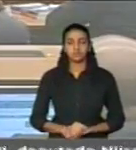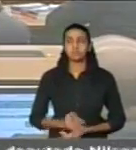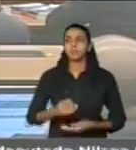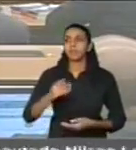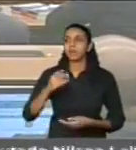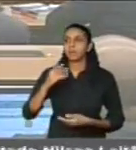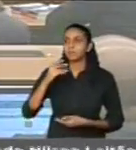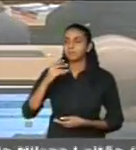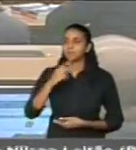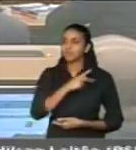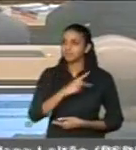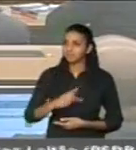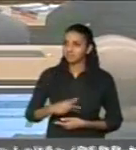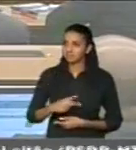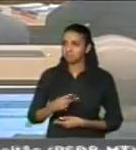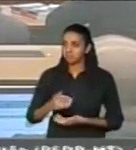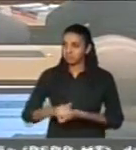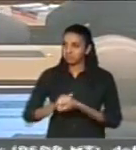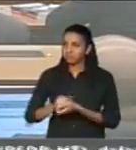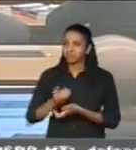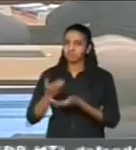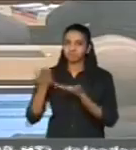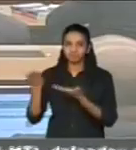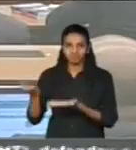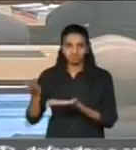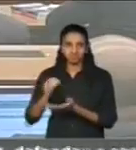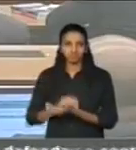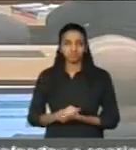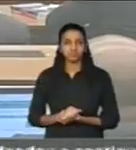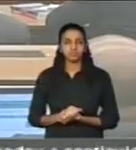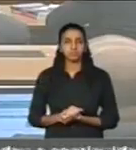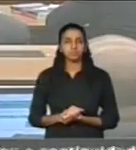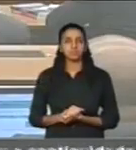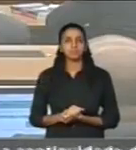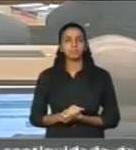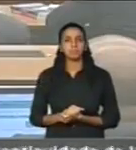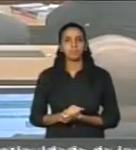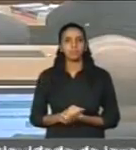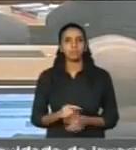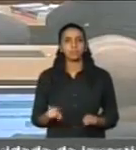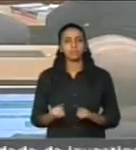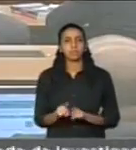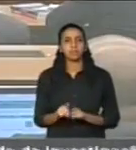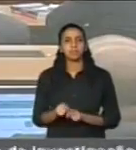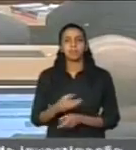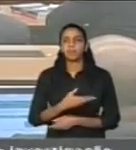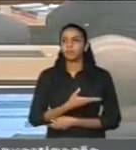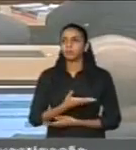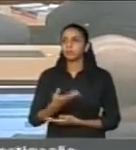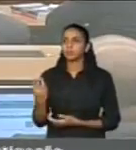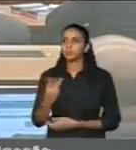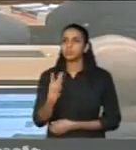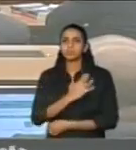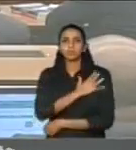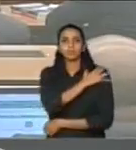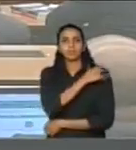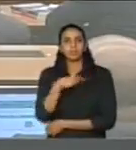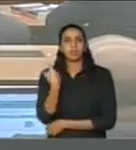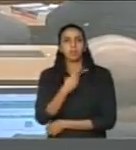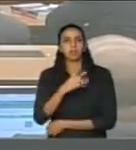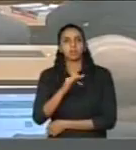Vossa Excelência, saudar os ilustres comandantes aqui das nossas forças,